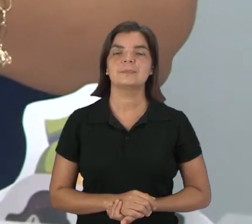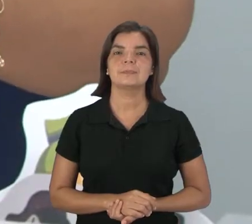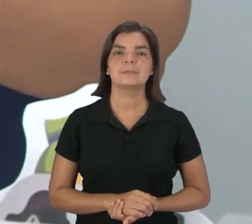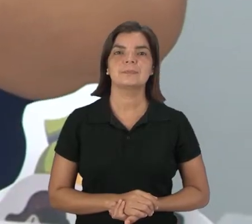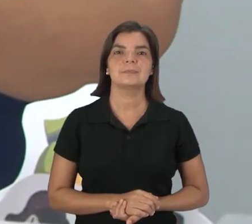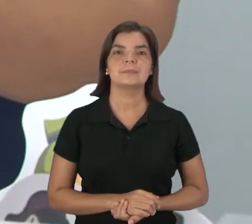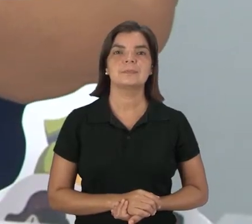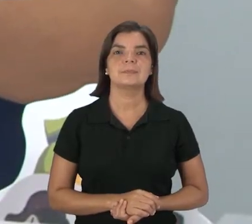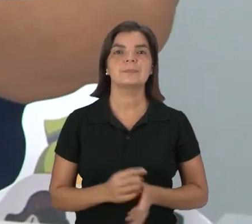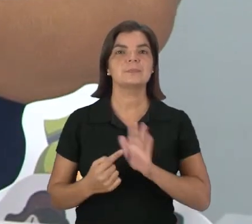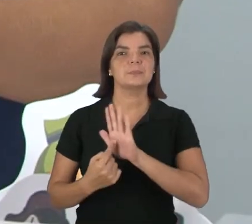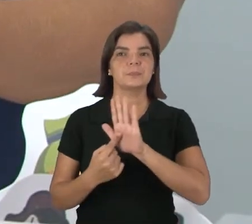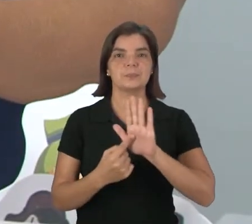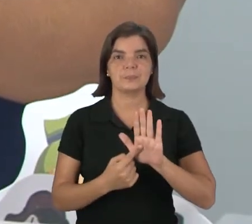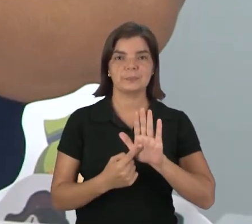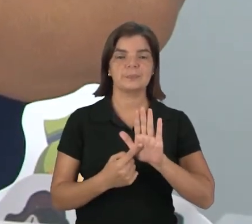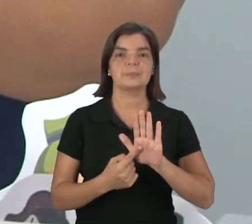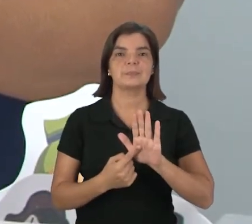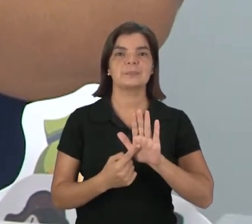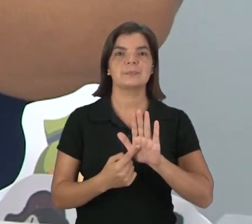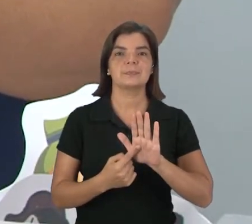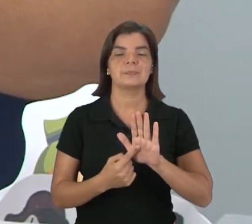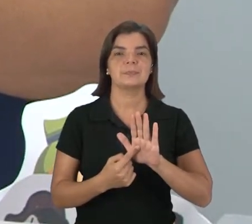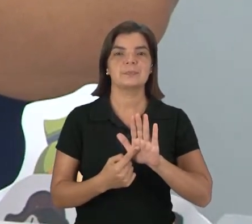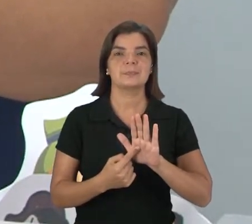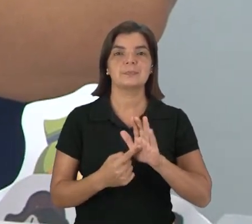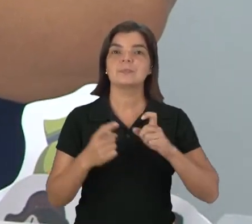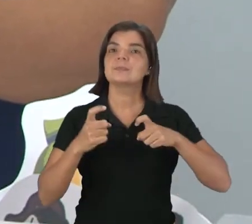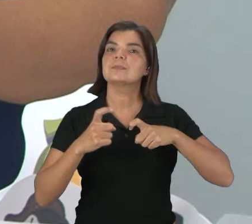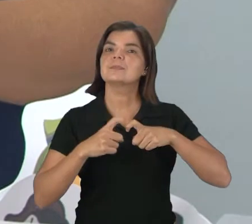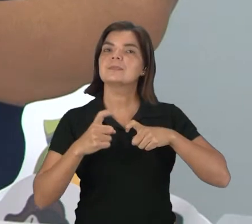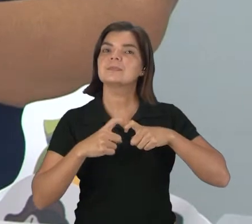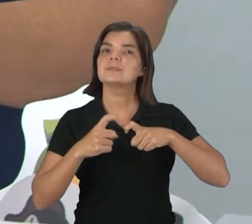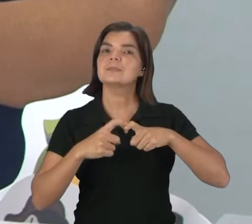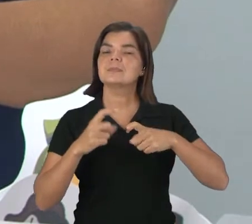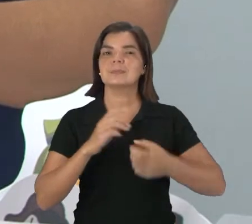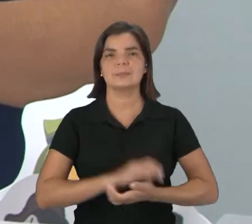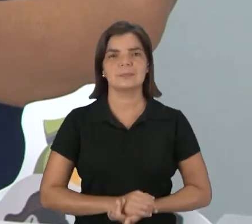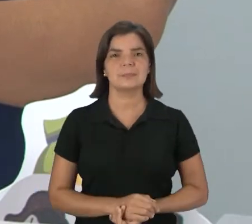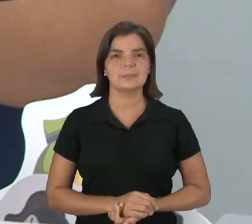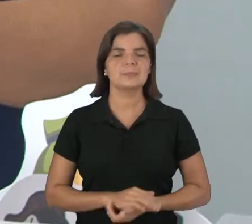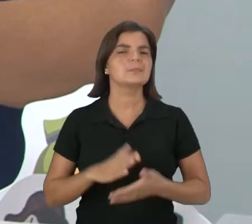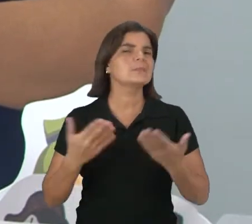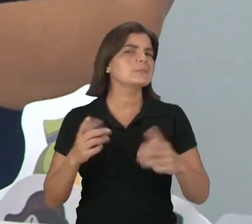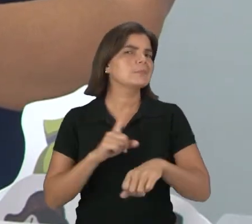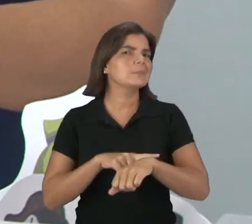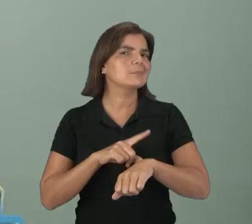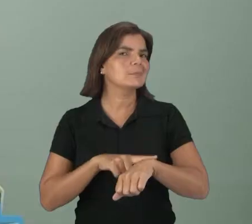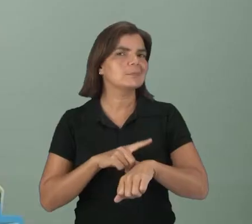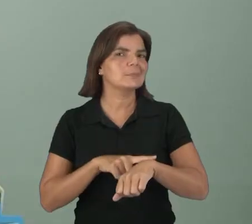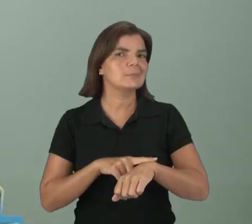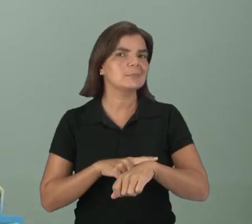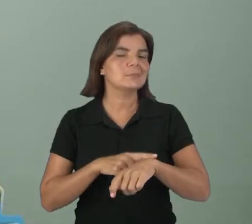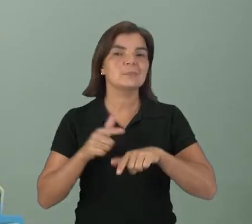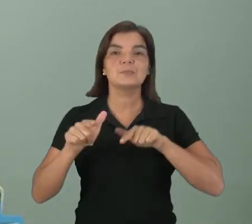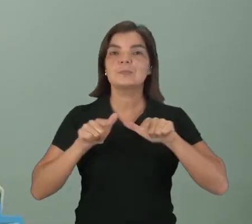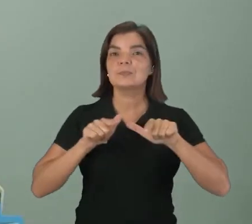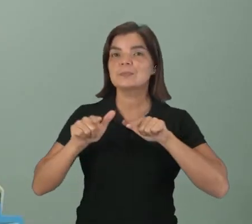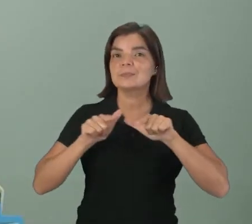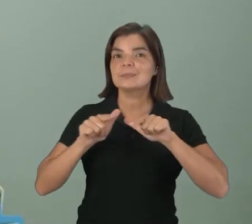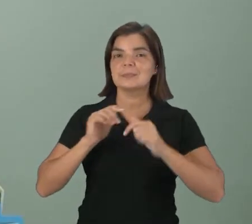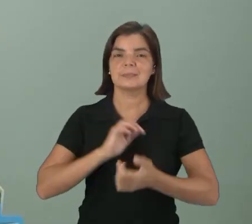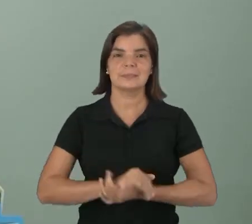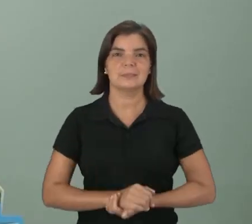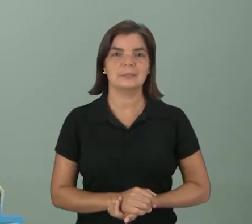isso aqui ó e os médicos Qual o horário que ele exerce a sua